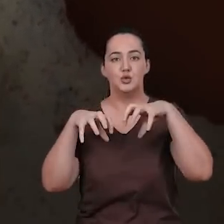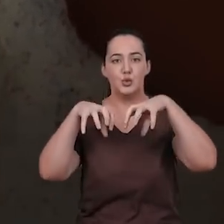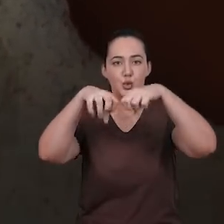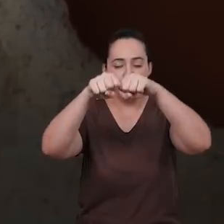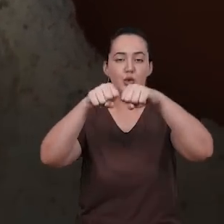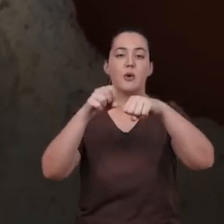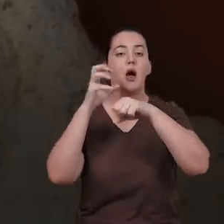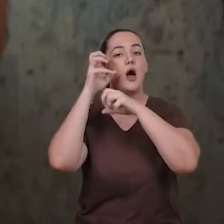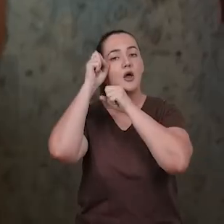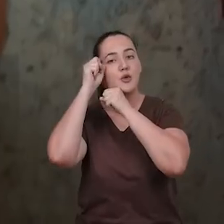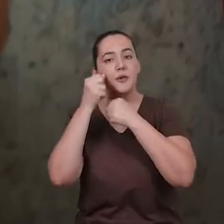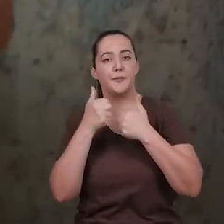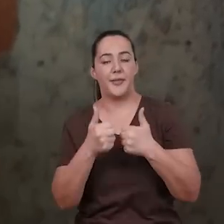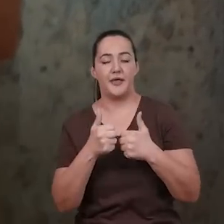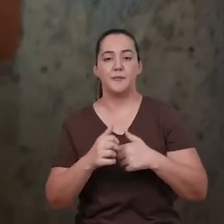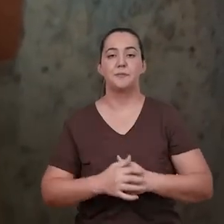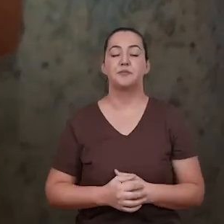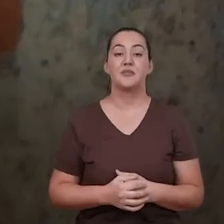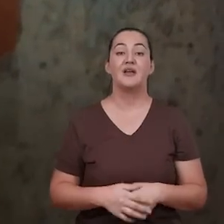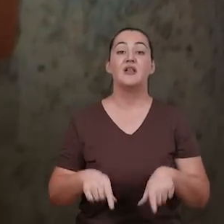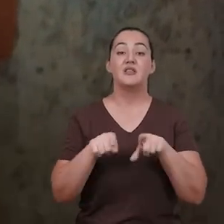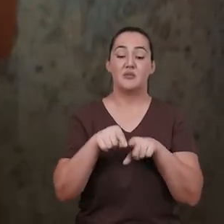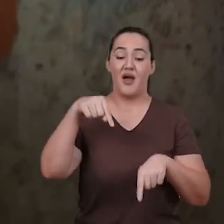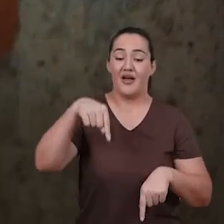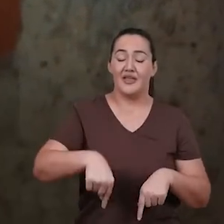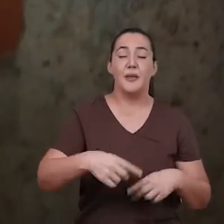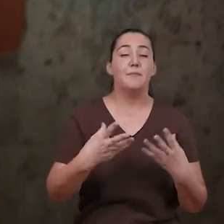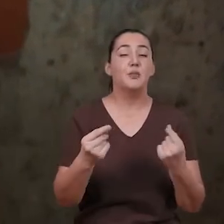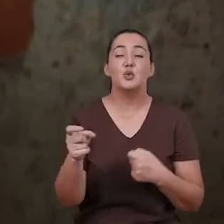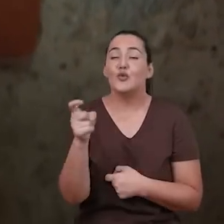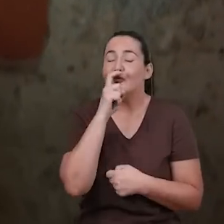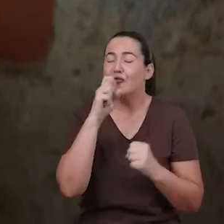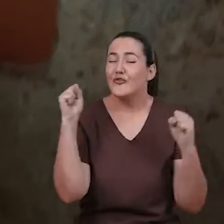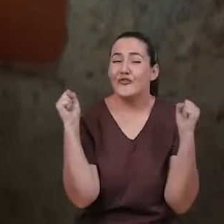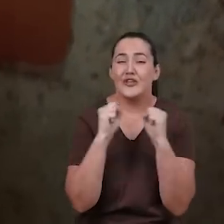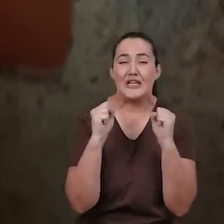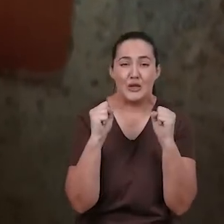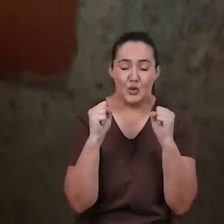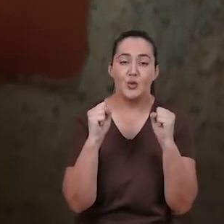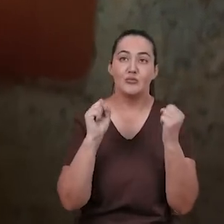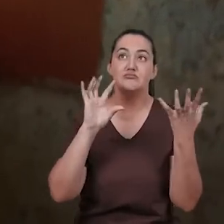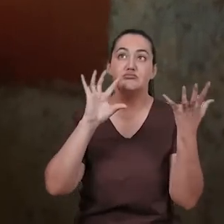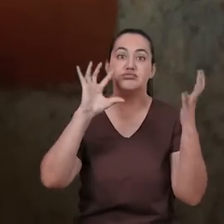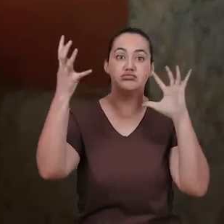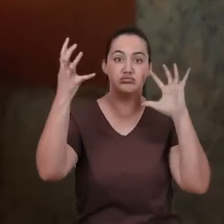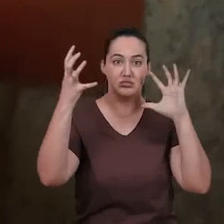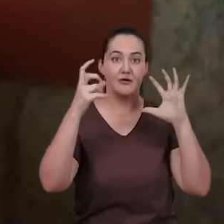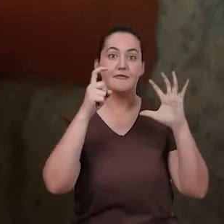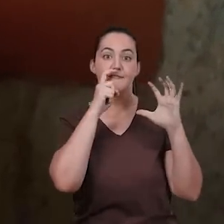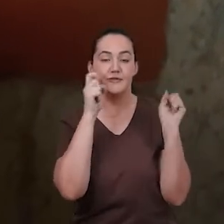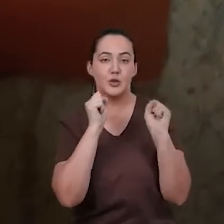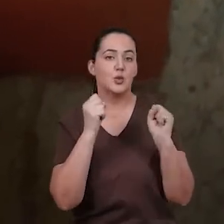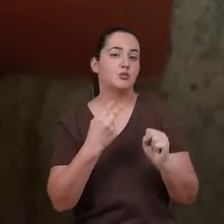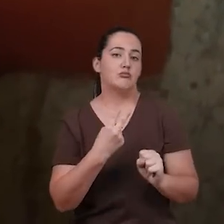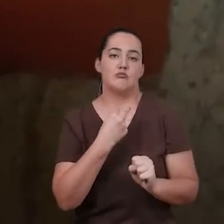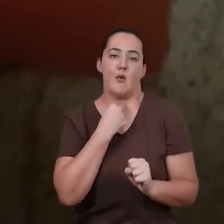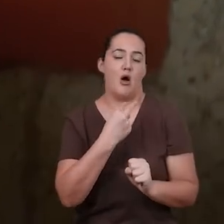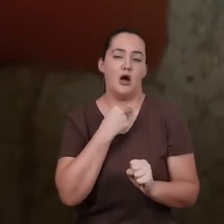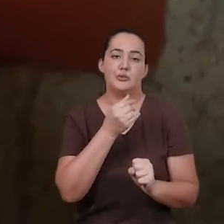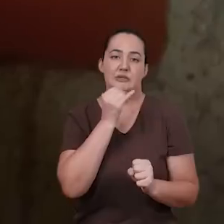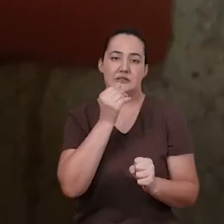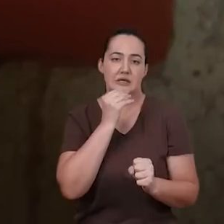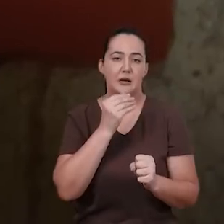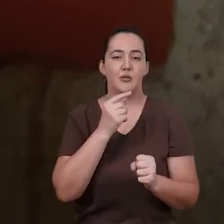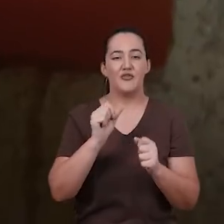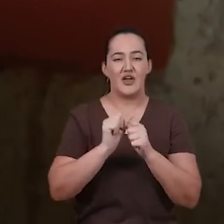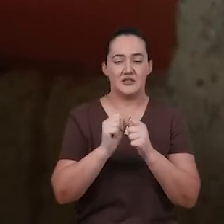mais um aspecto. Aqui faz muito frio no inverno, muito frio. Então imagina que eles não podiam nem se dar ao